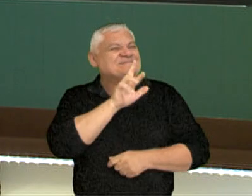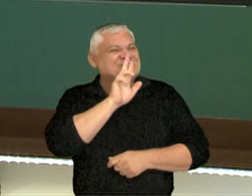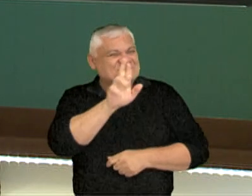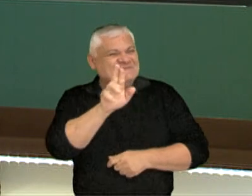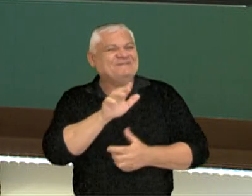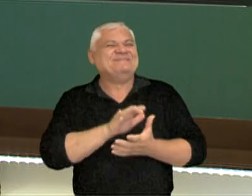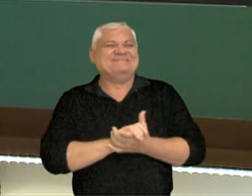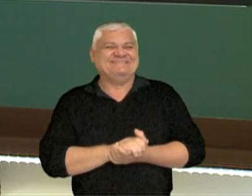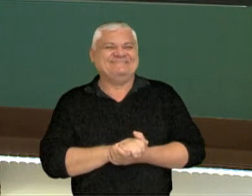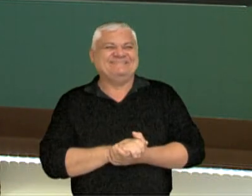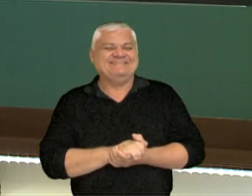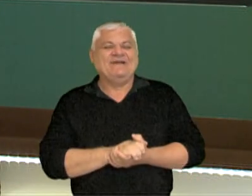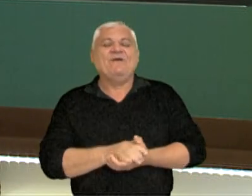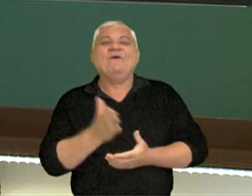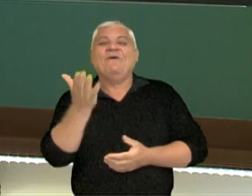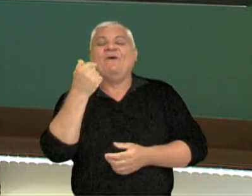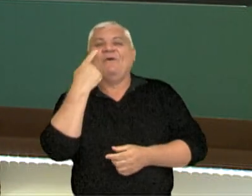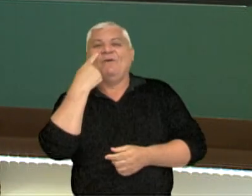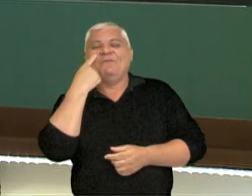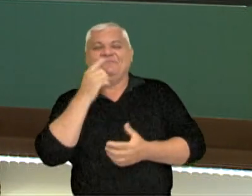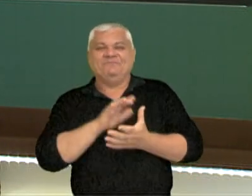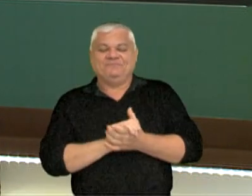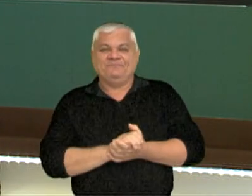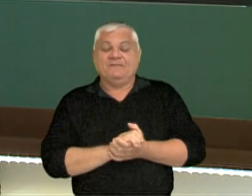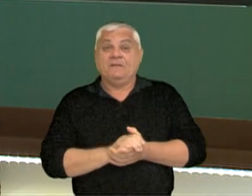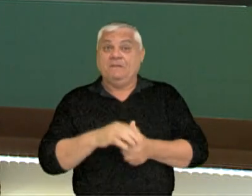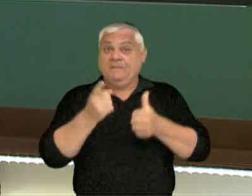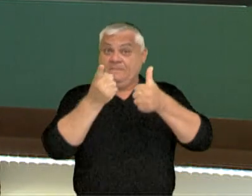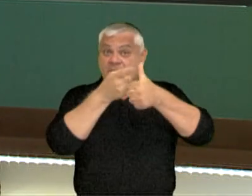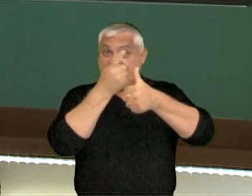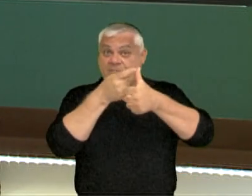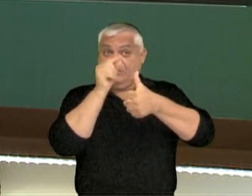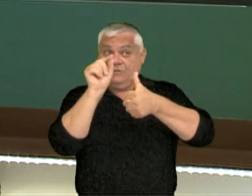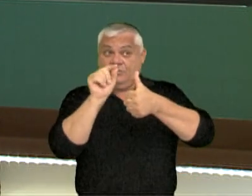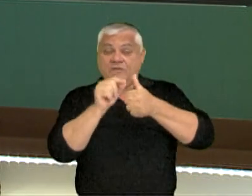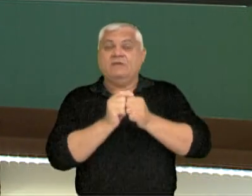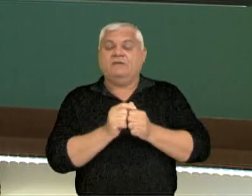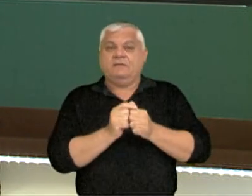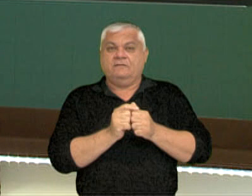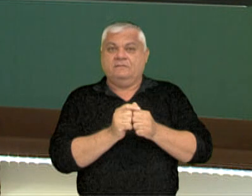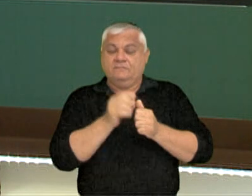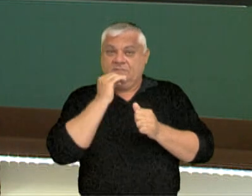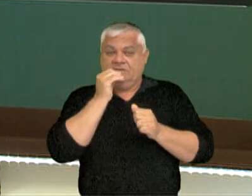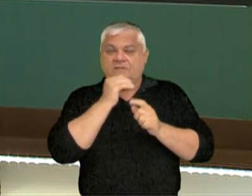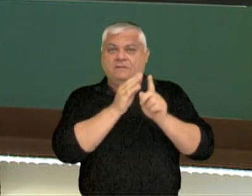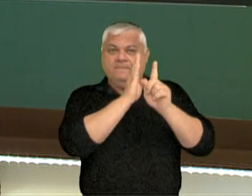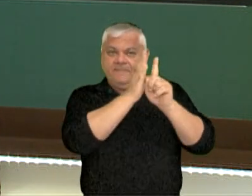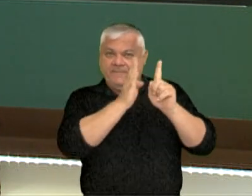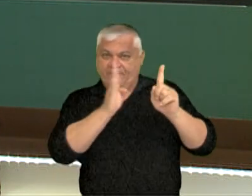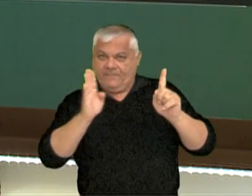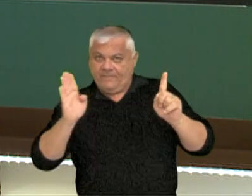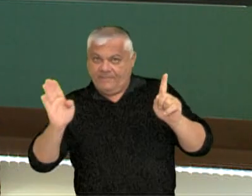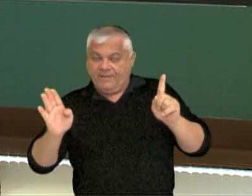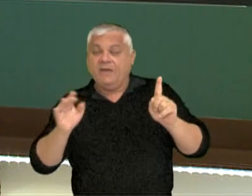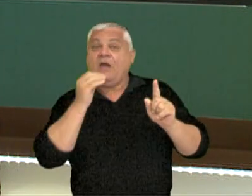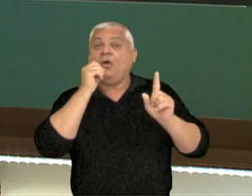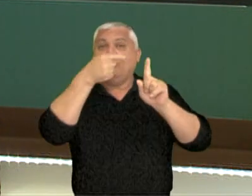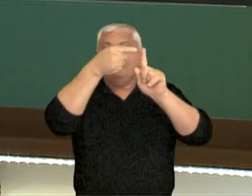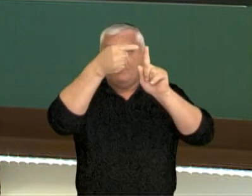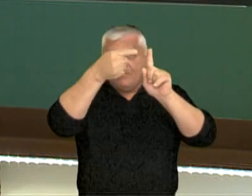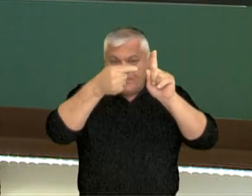hein? Vamos lá então, ó. Primeiro, na ordem decrescente, os elementos eles